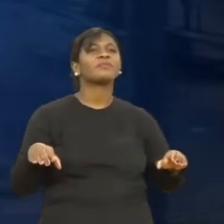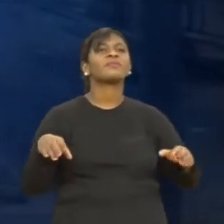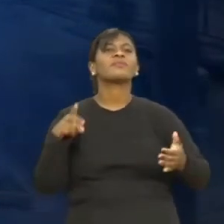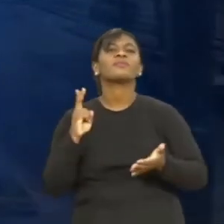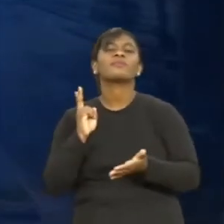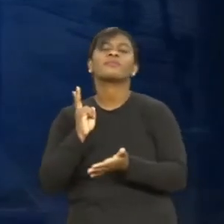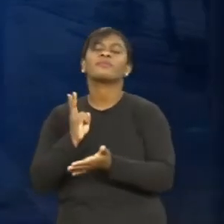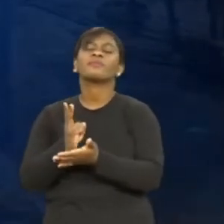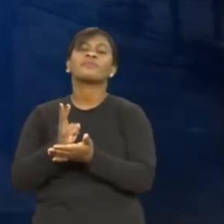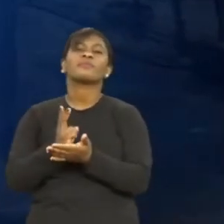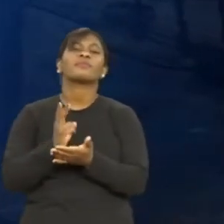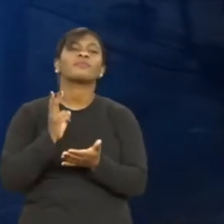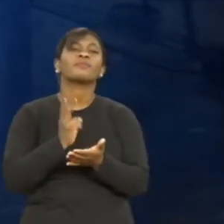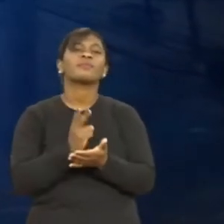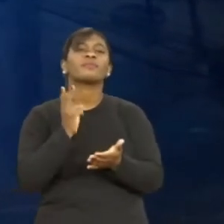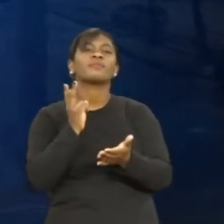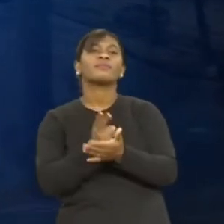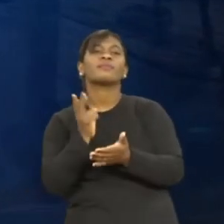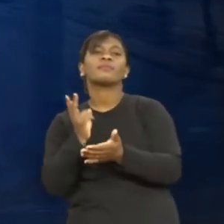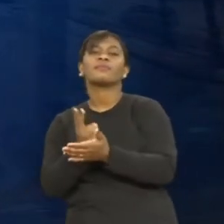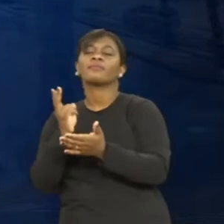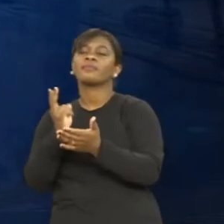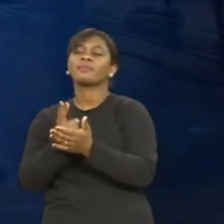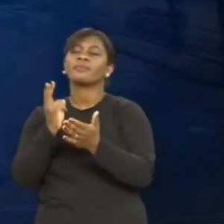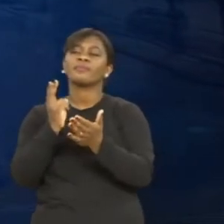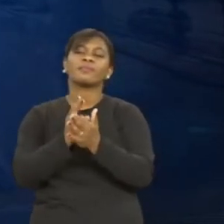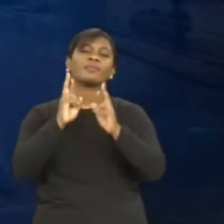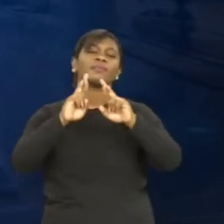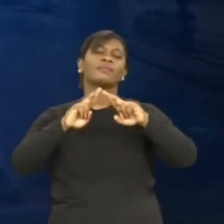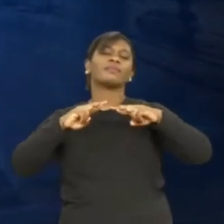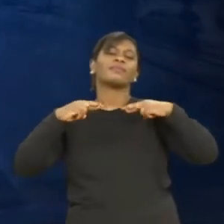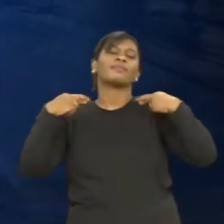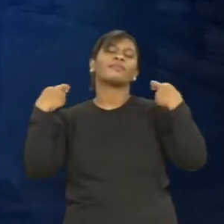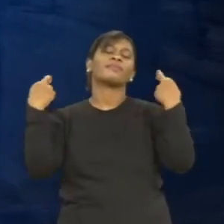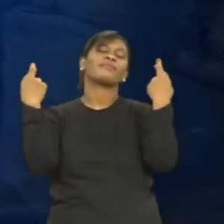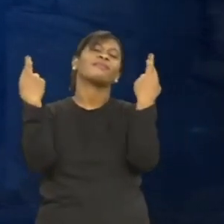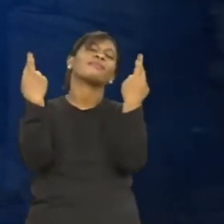trono, sempre reinando, sempre